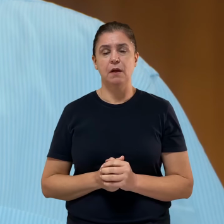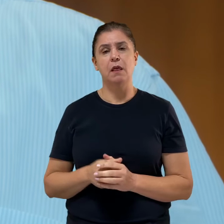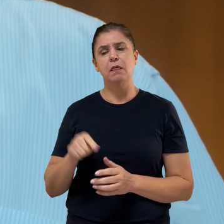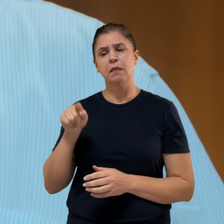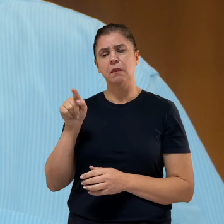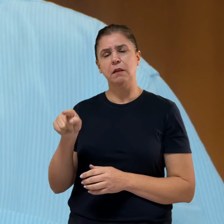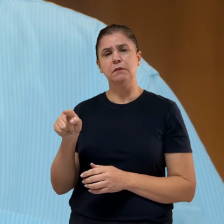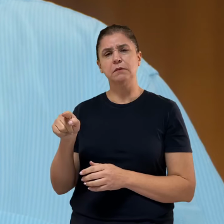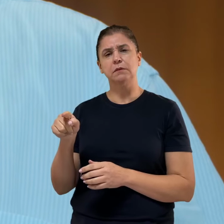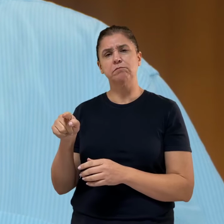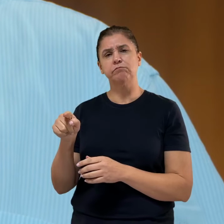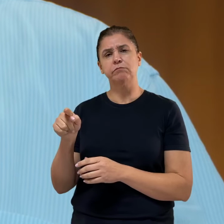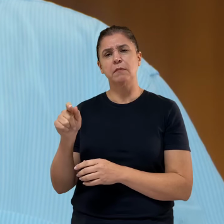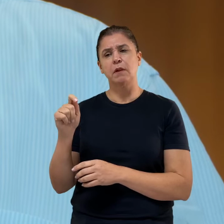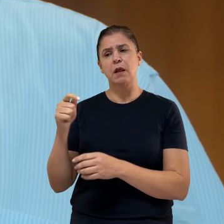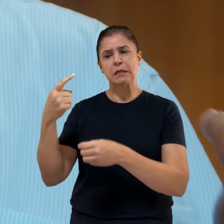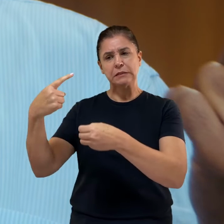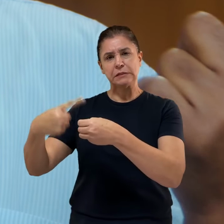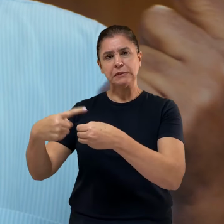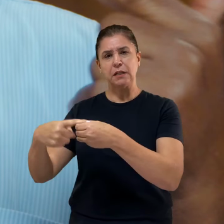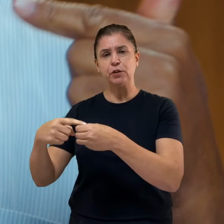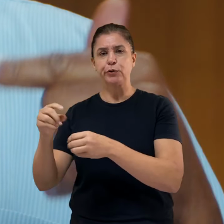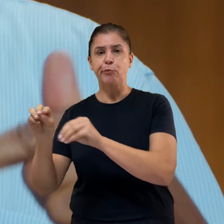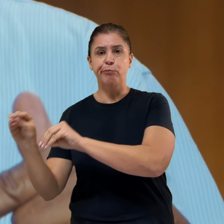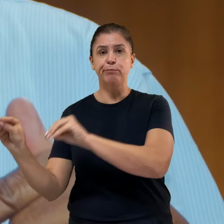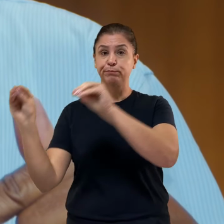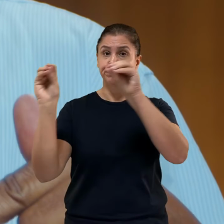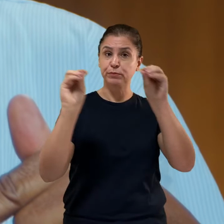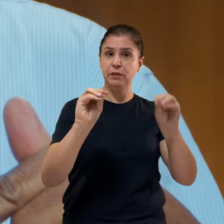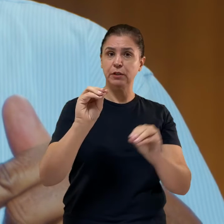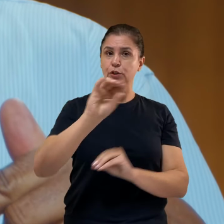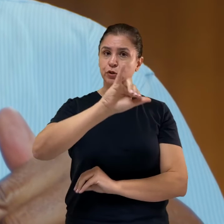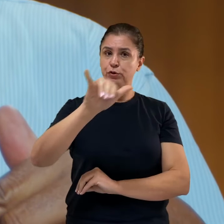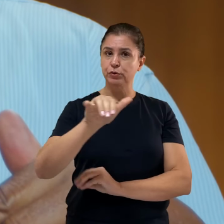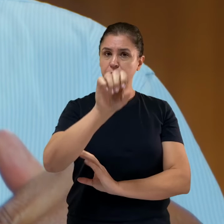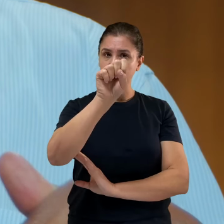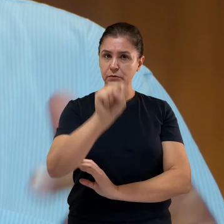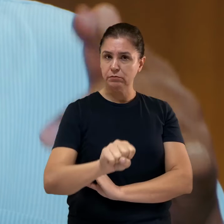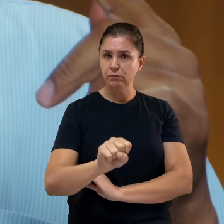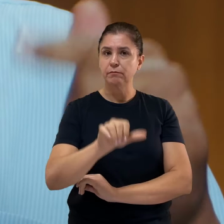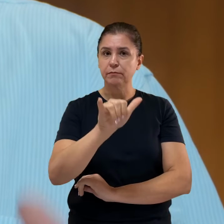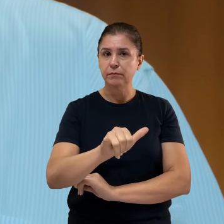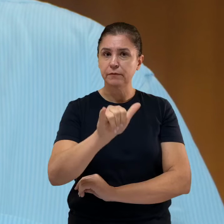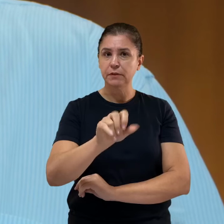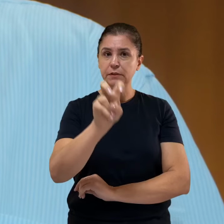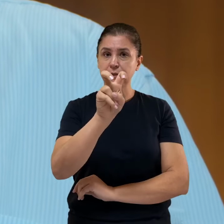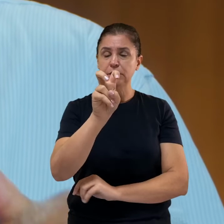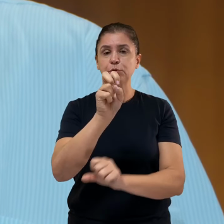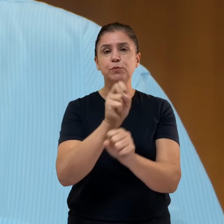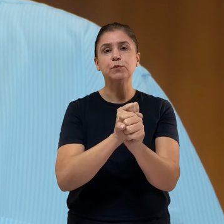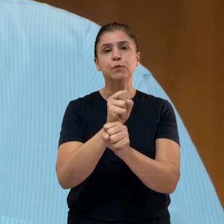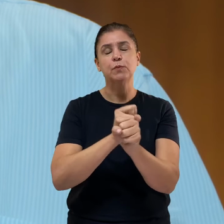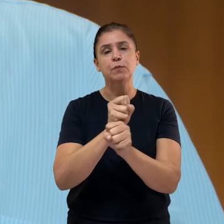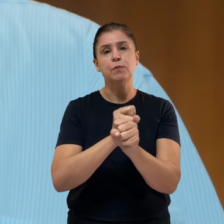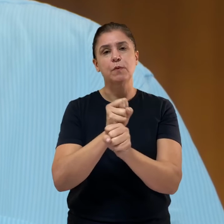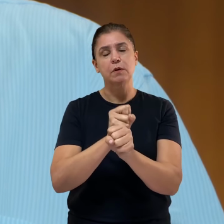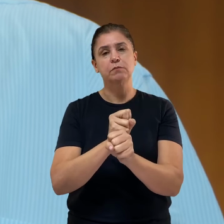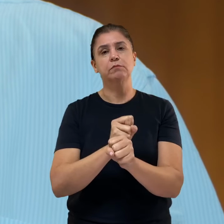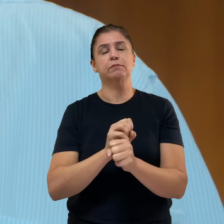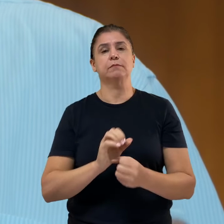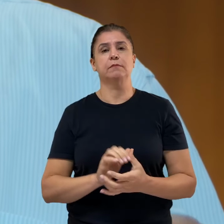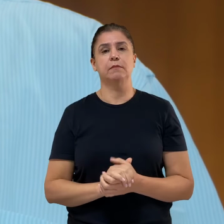De Caloré, fui transferido para Jandaia, onde fiquei cinco anos em Jandaia.